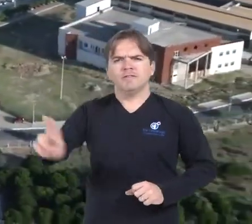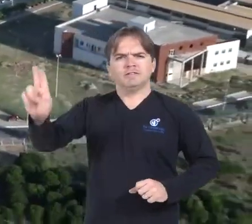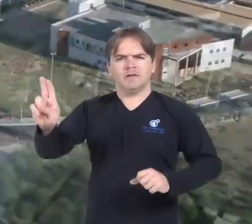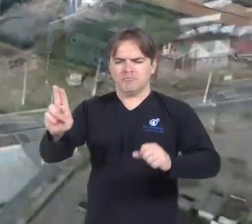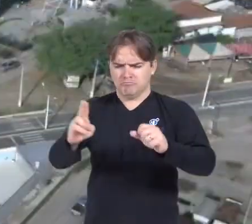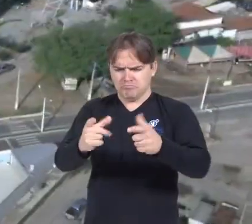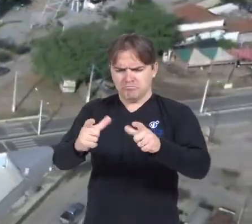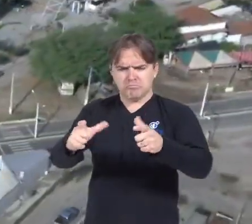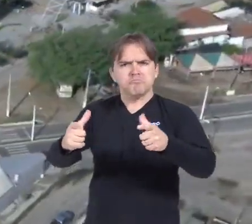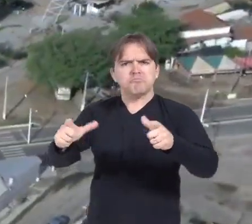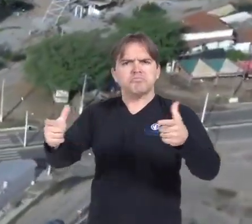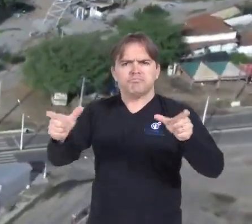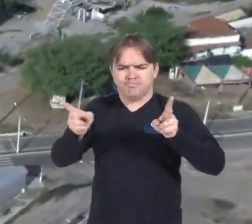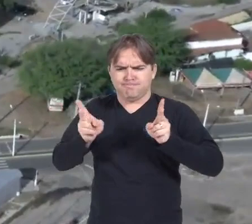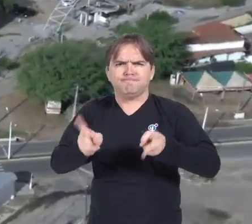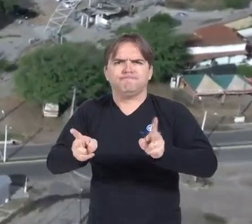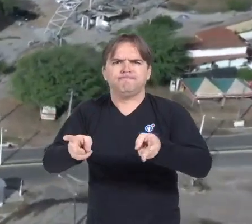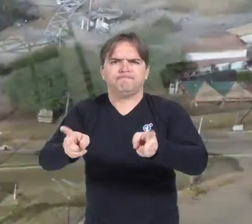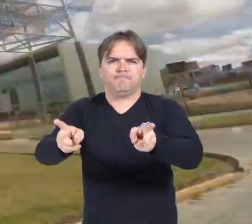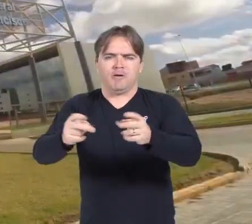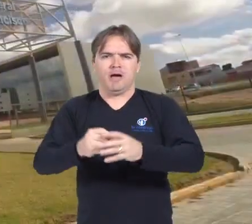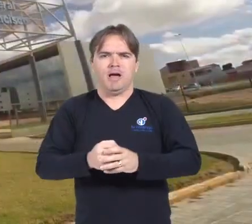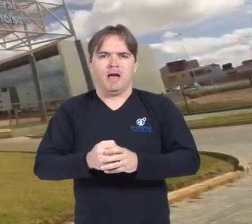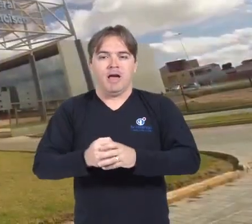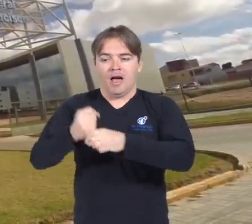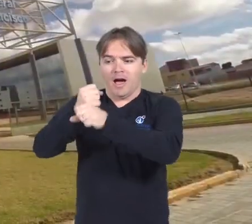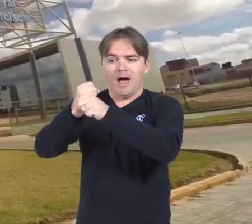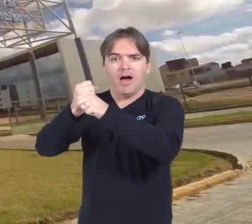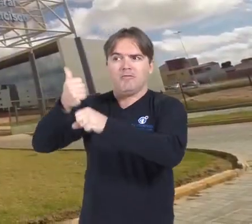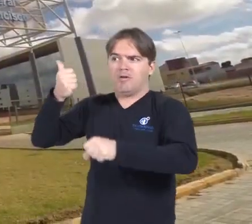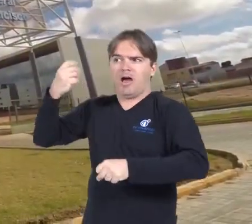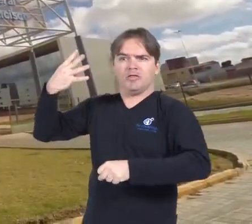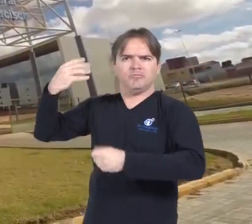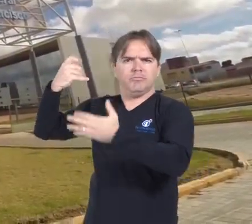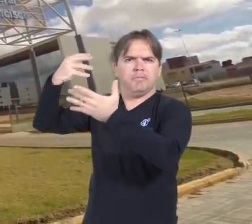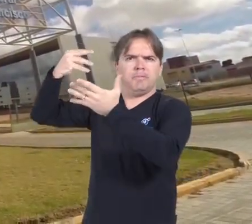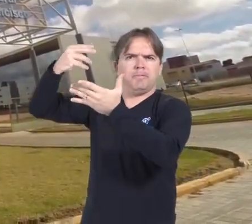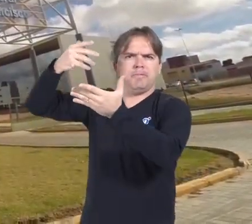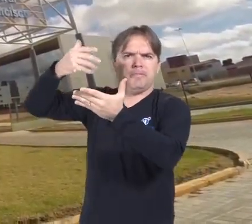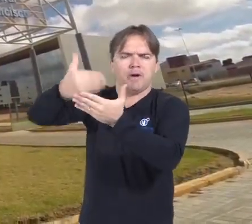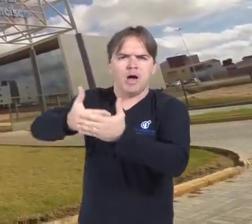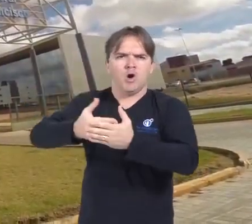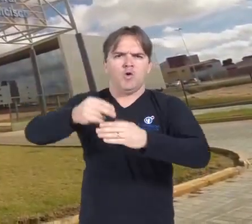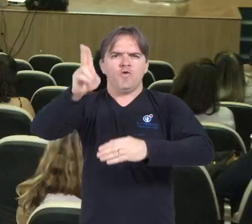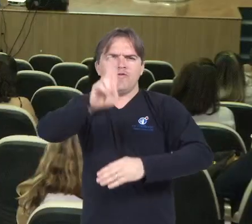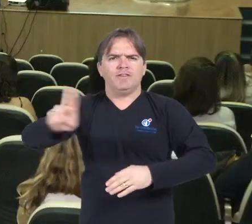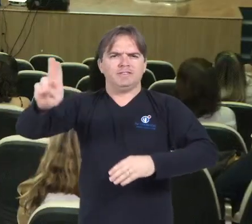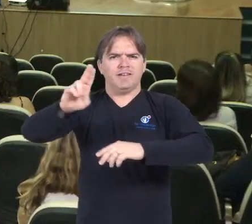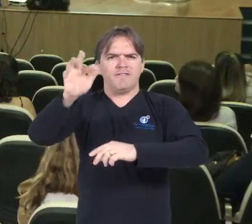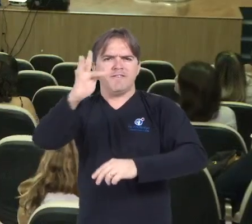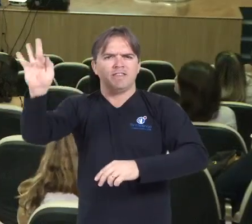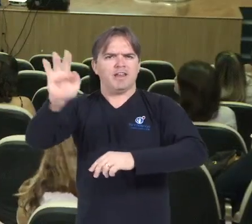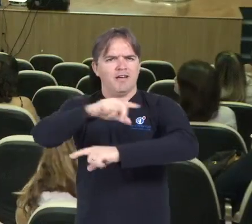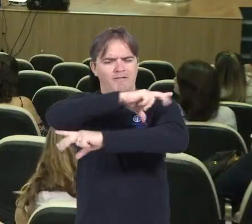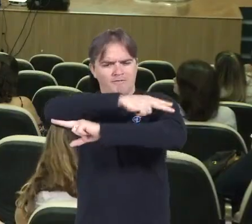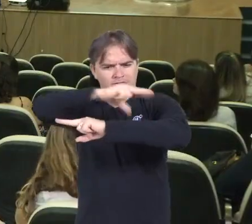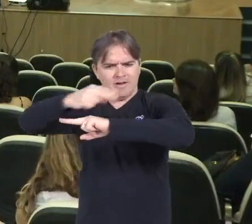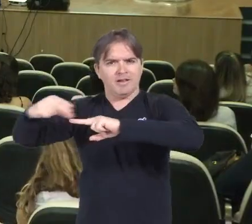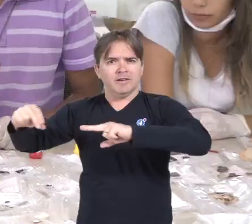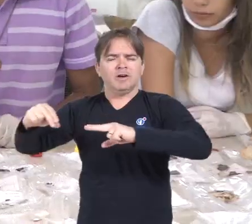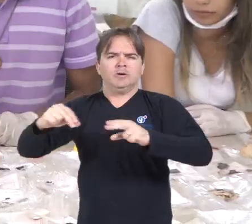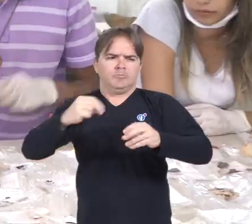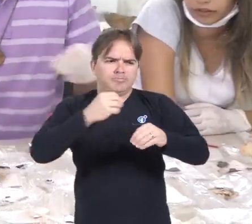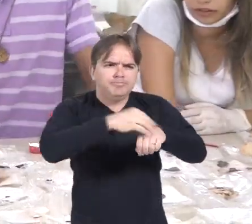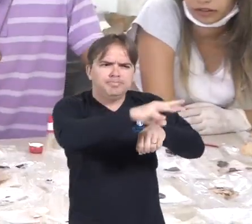universidade que não para de crescer. Há 14 anos, a Universidade Federal do Vale do São Francisco atua contribuindo para